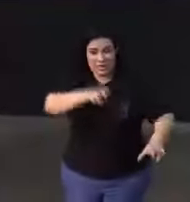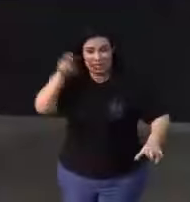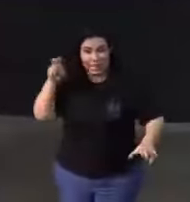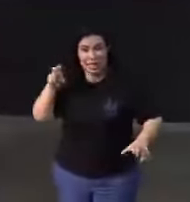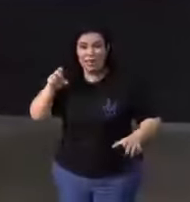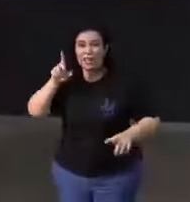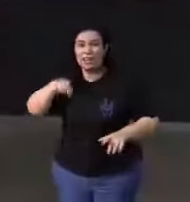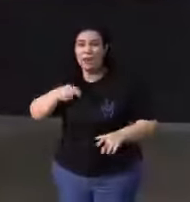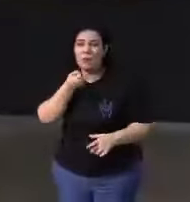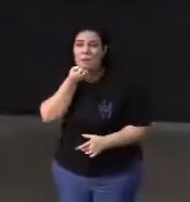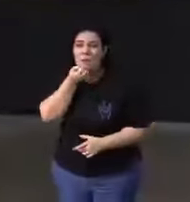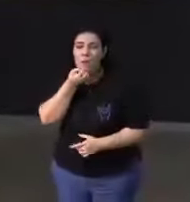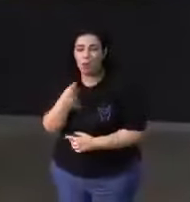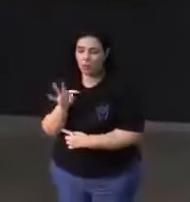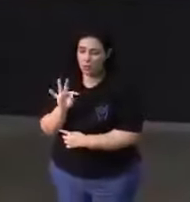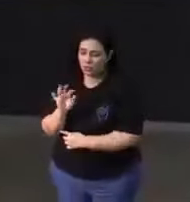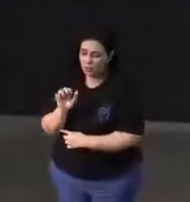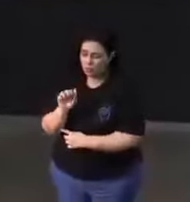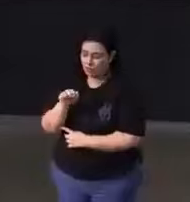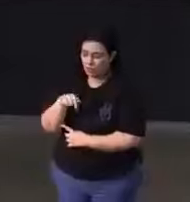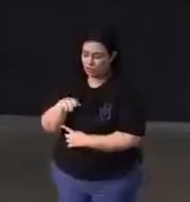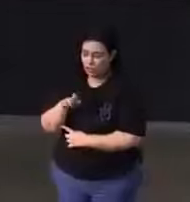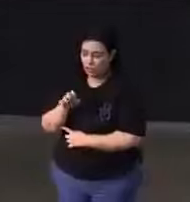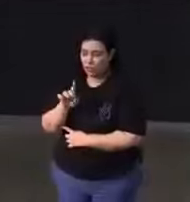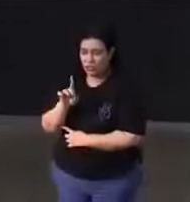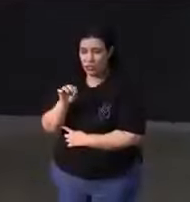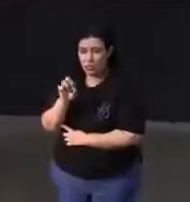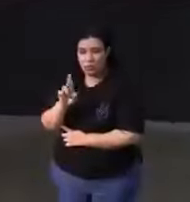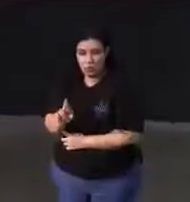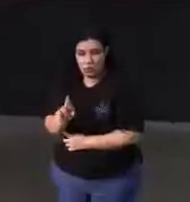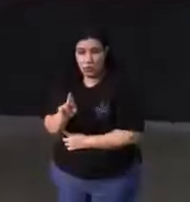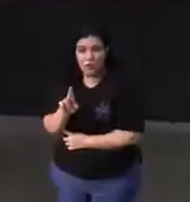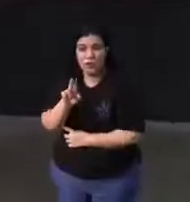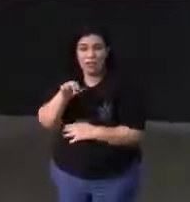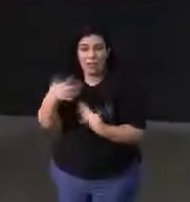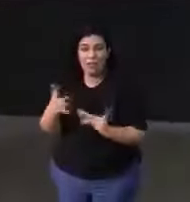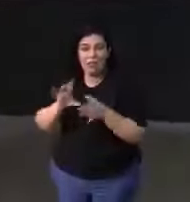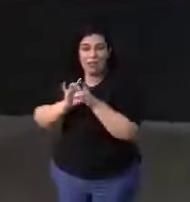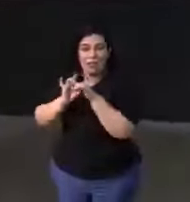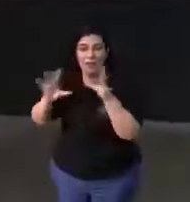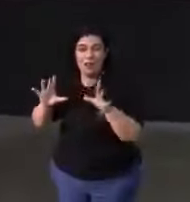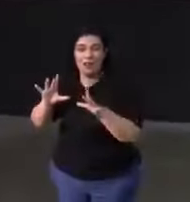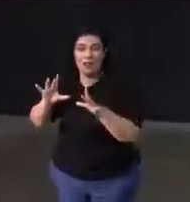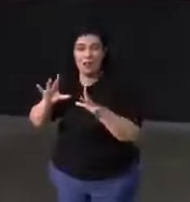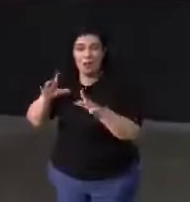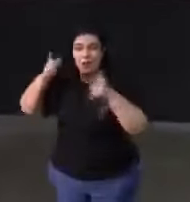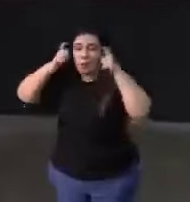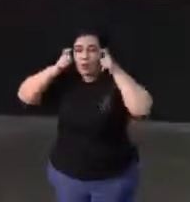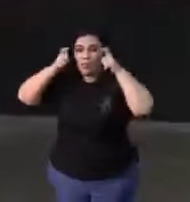bom tangedor para ajudar o rei Saul a se livrar dos espíritos imundos, ele fez o seu mé.